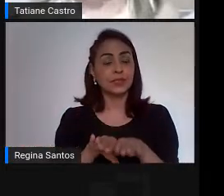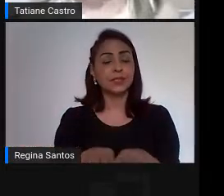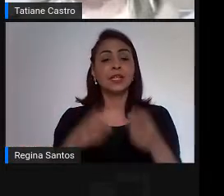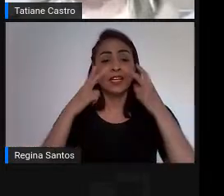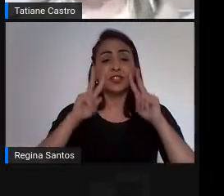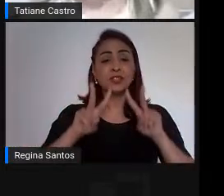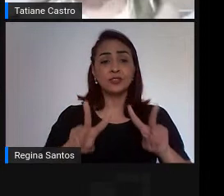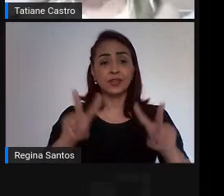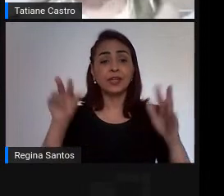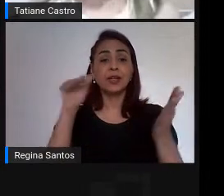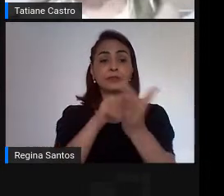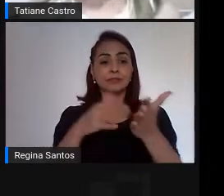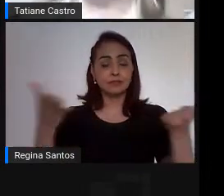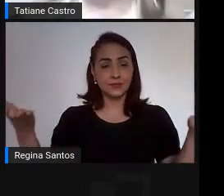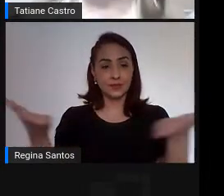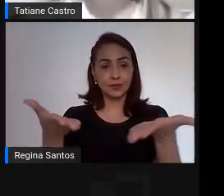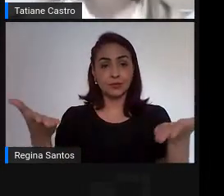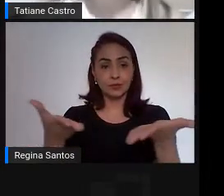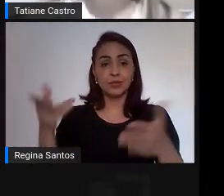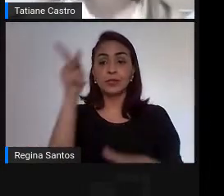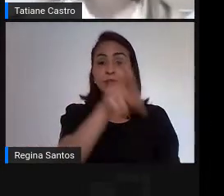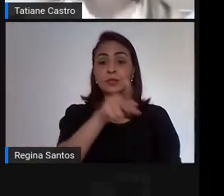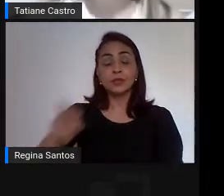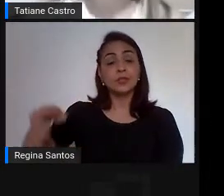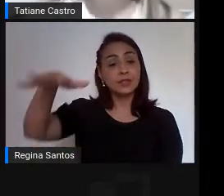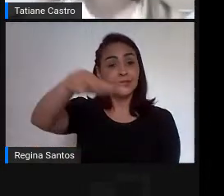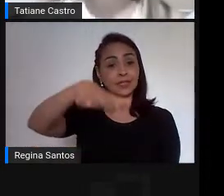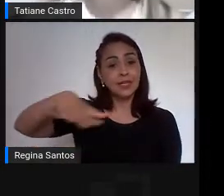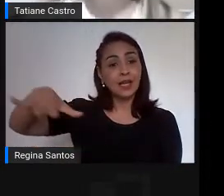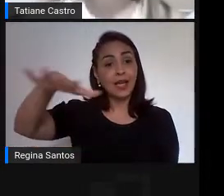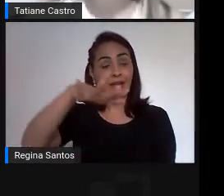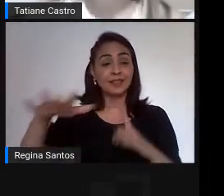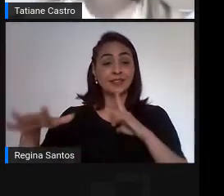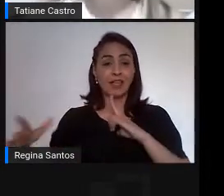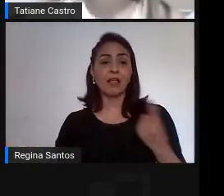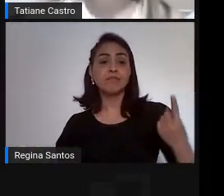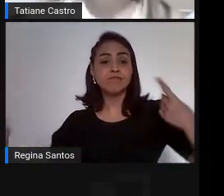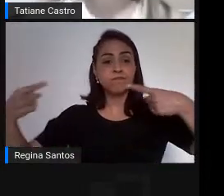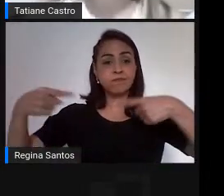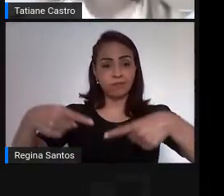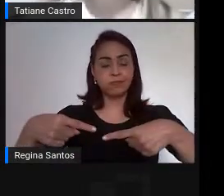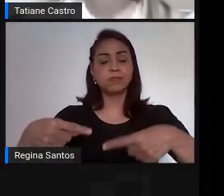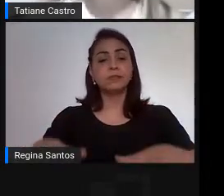...se profissional é muitas vezes mais escravo.